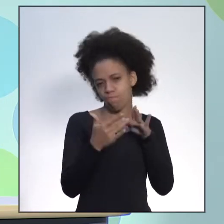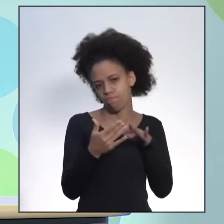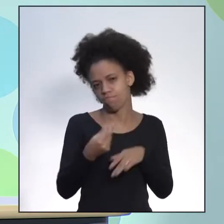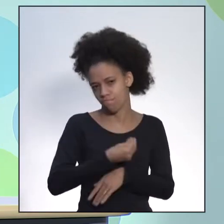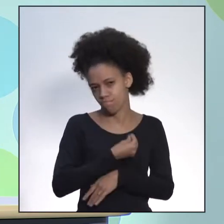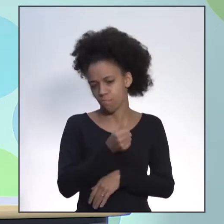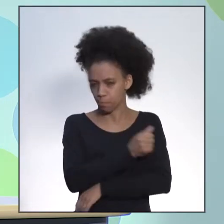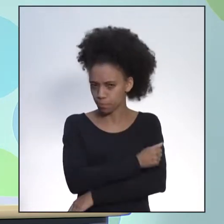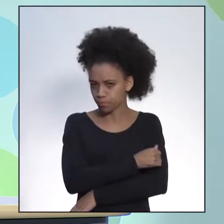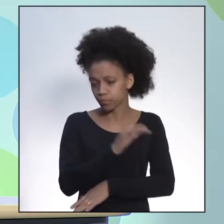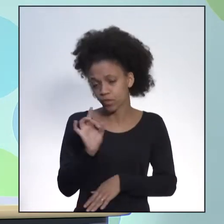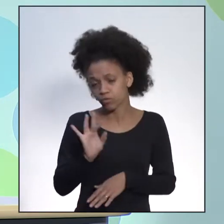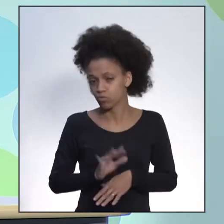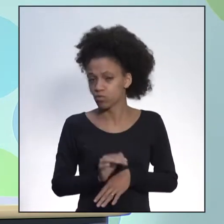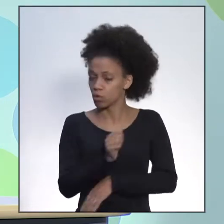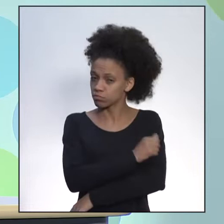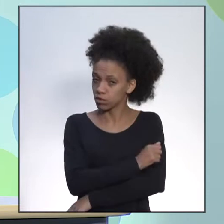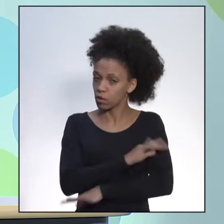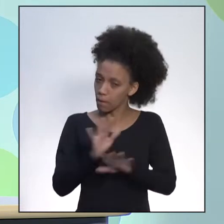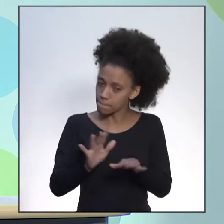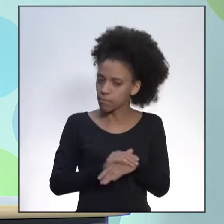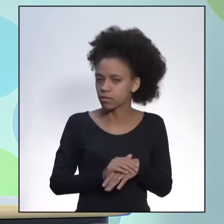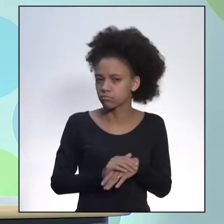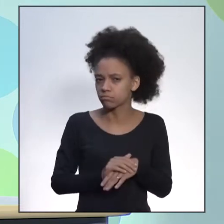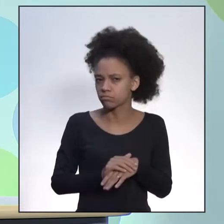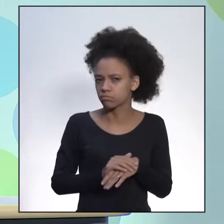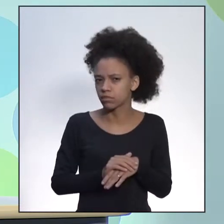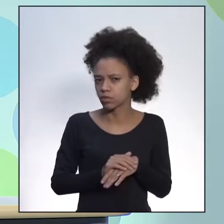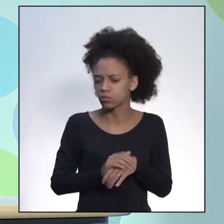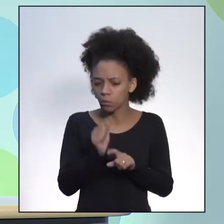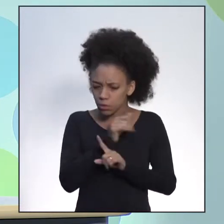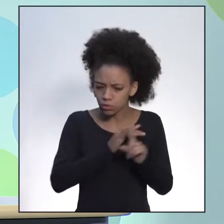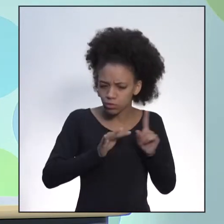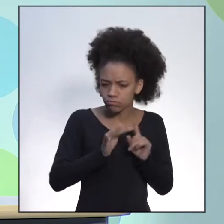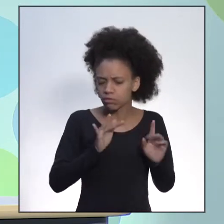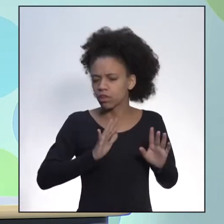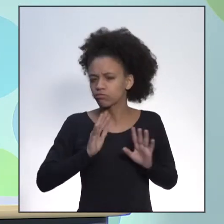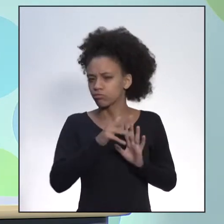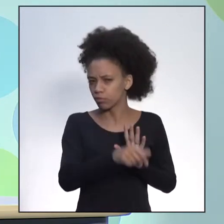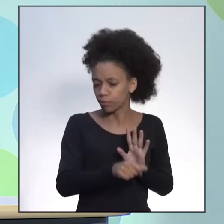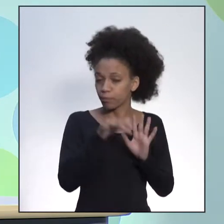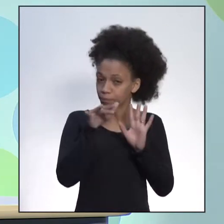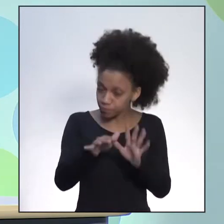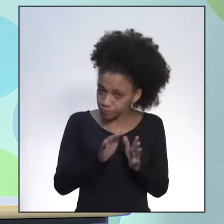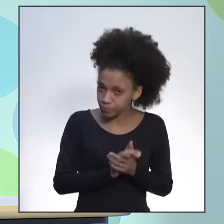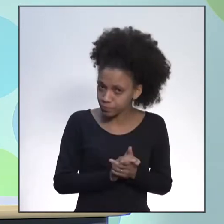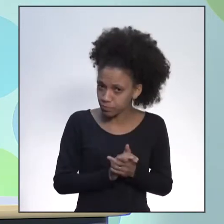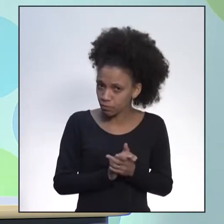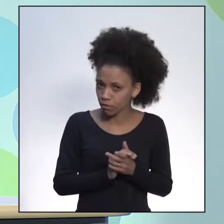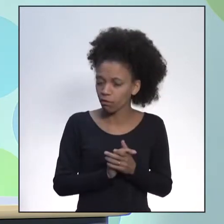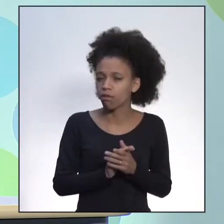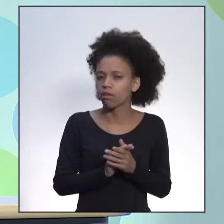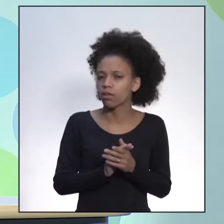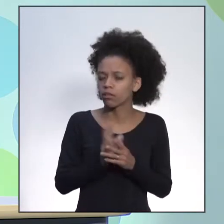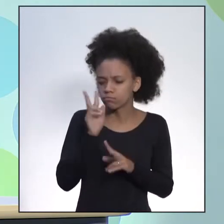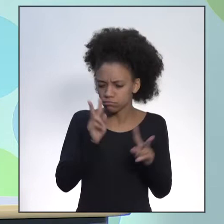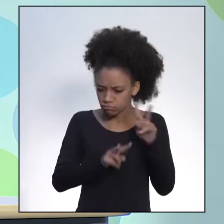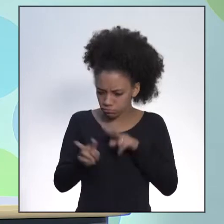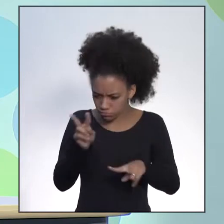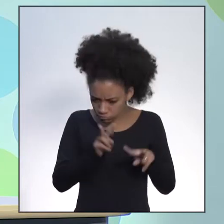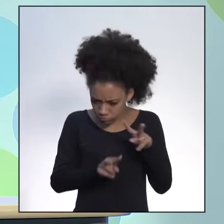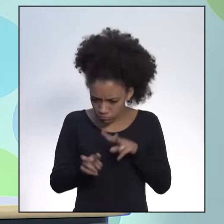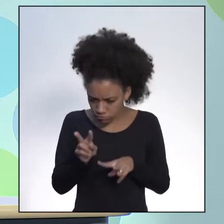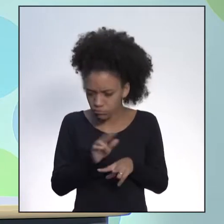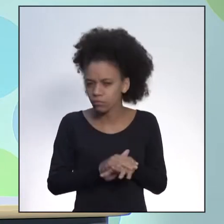aluno. Não só no aluno, né, falando numa sociedade ao geral. E olhando, vendo tudo